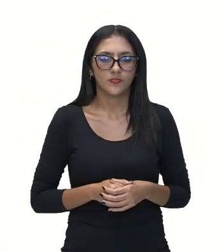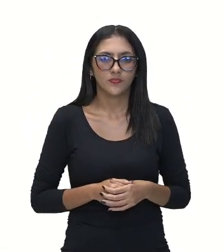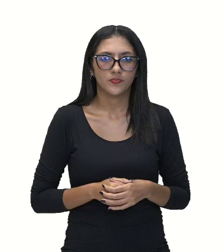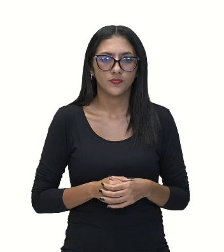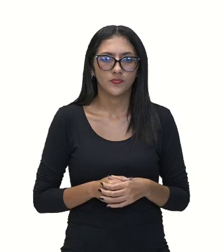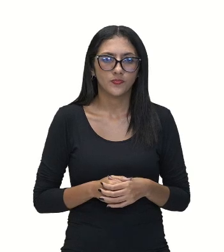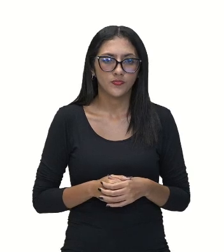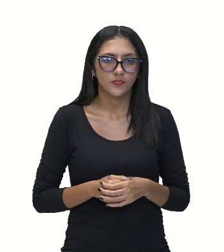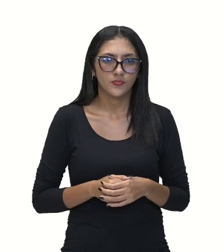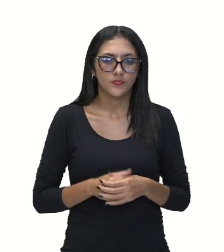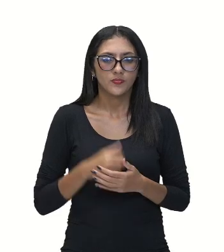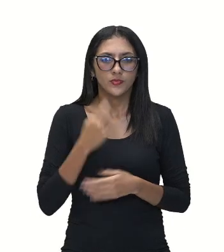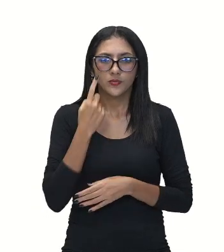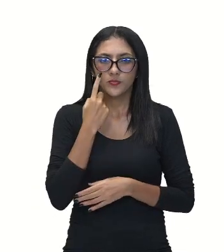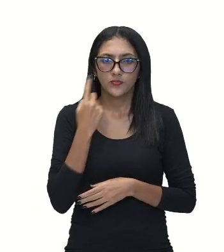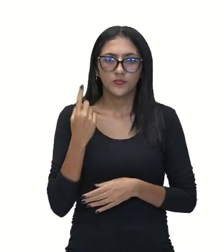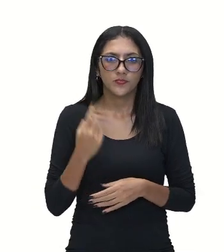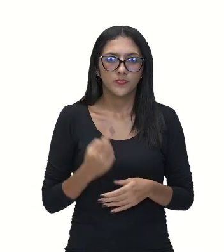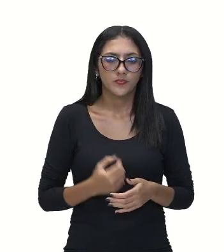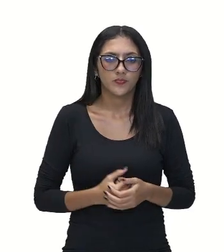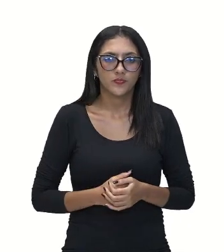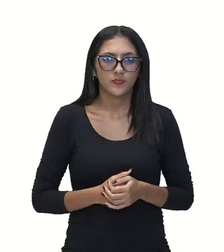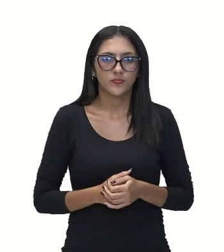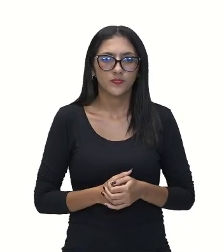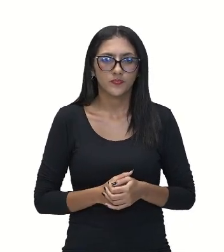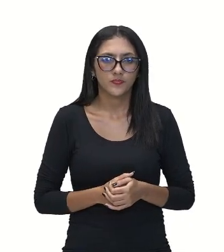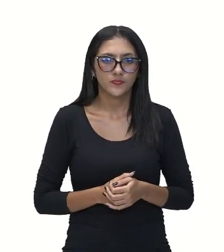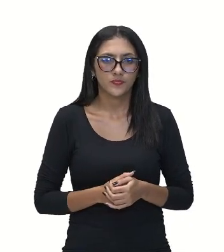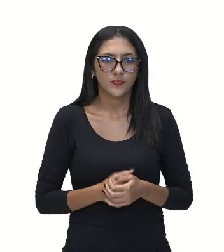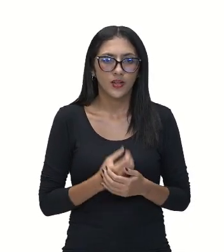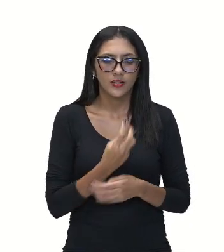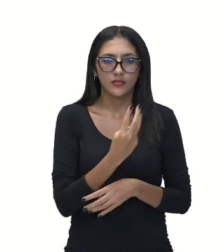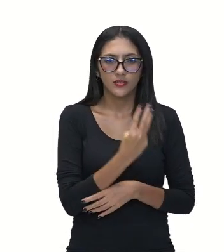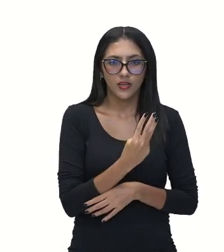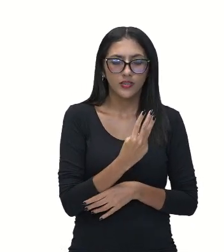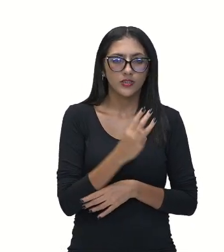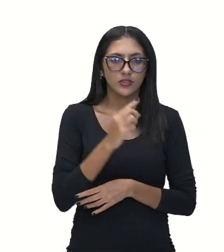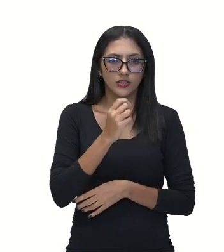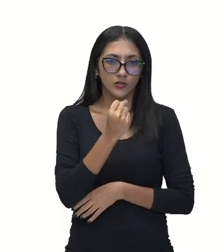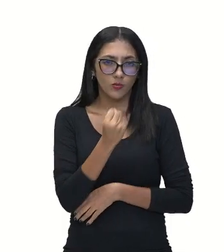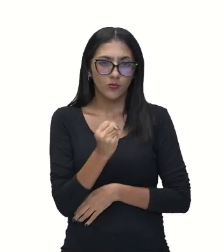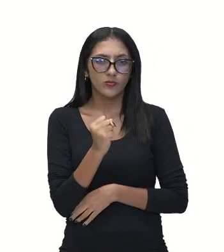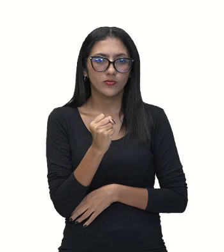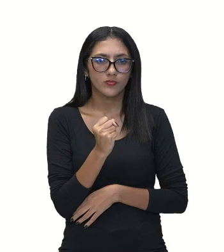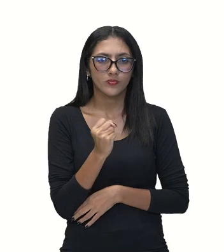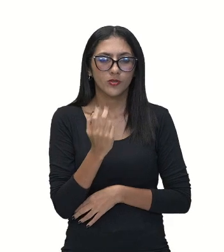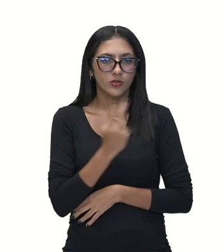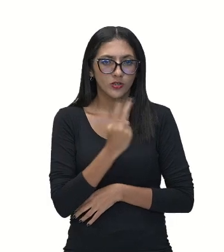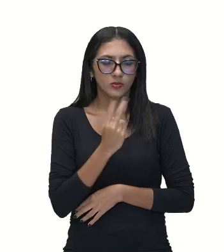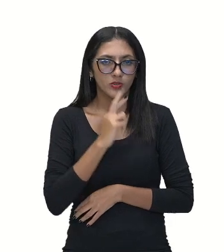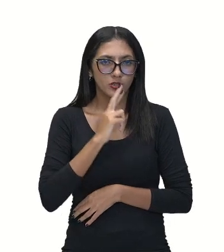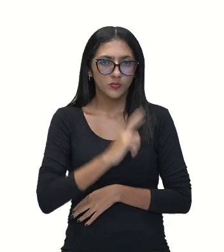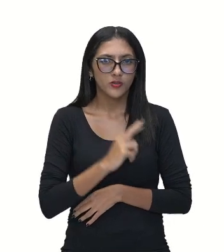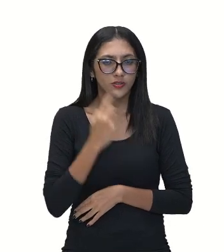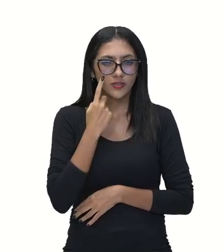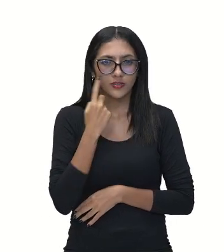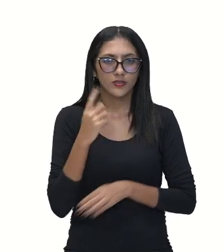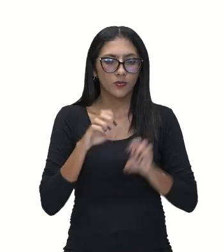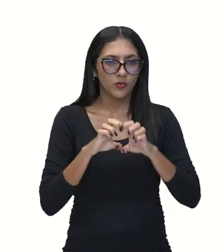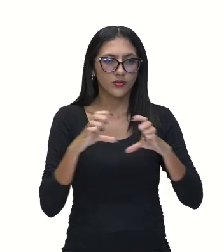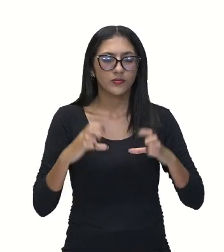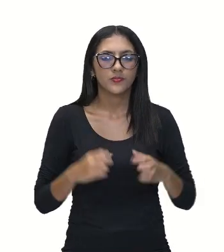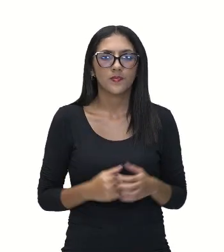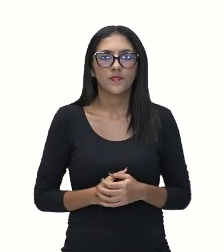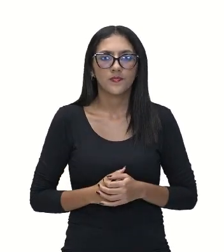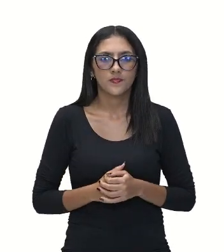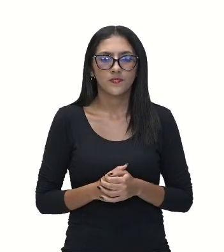dessa equação é igual a 3 e 8 Beleza então mostrei para